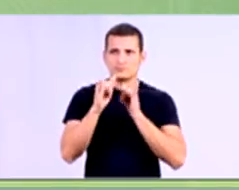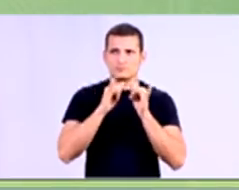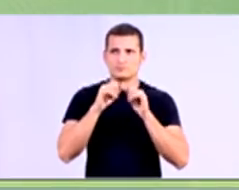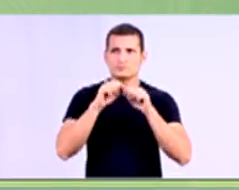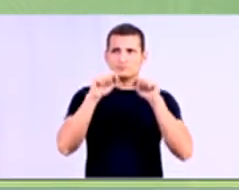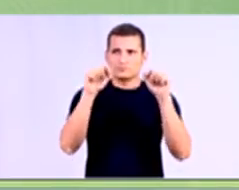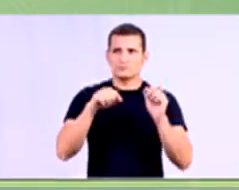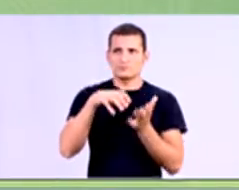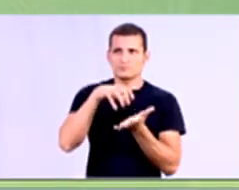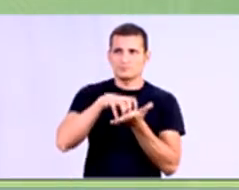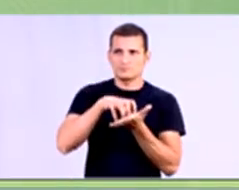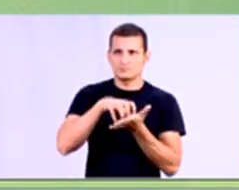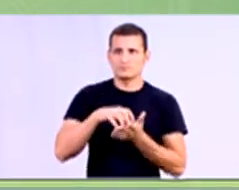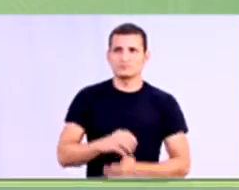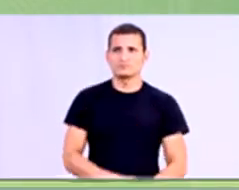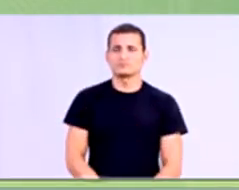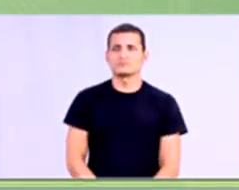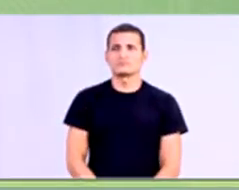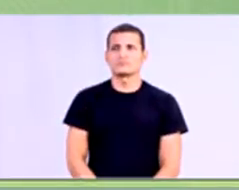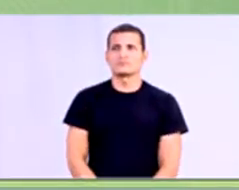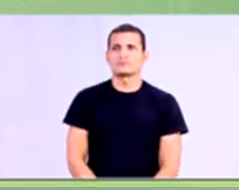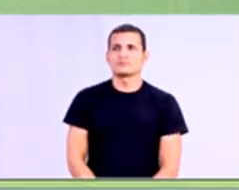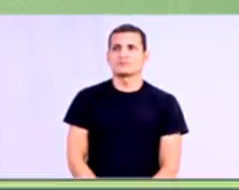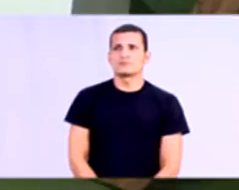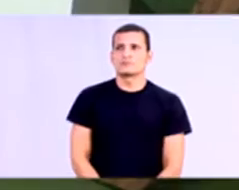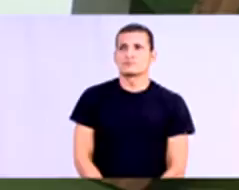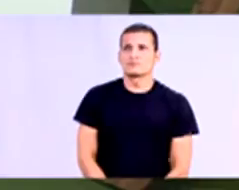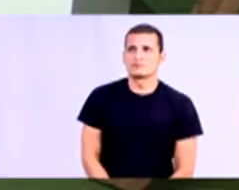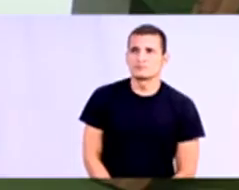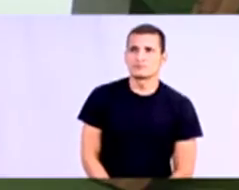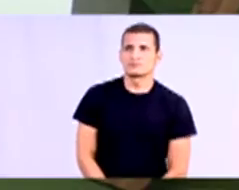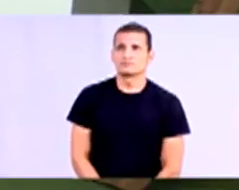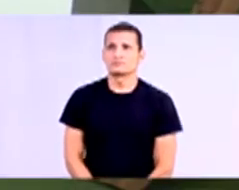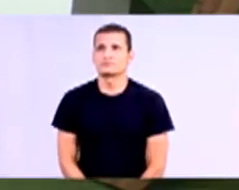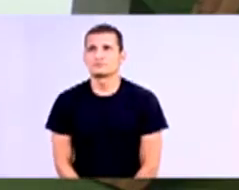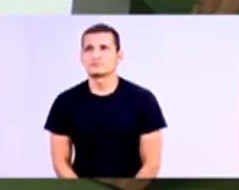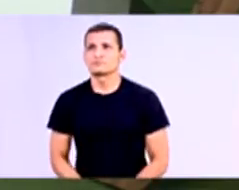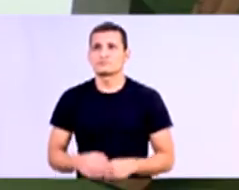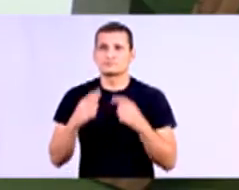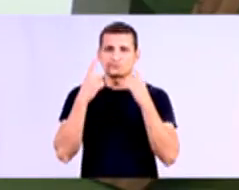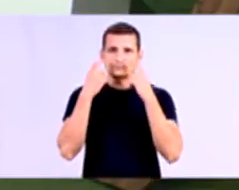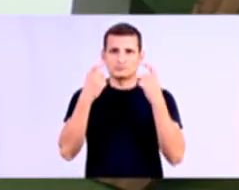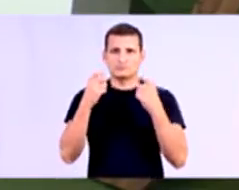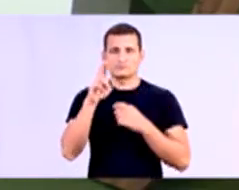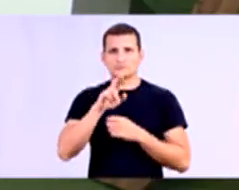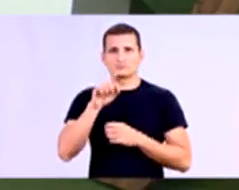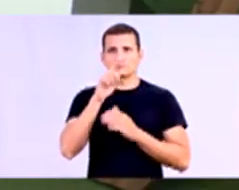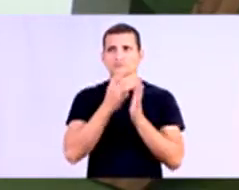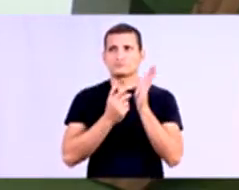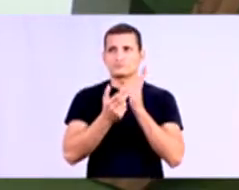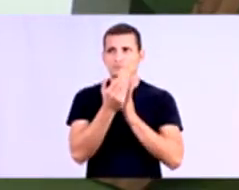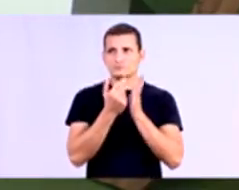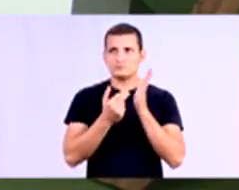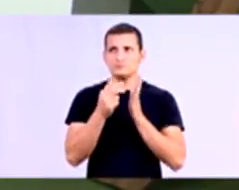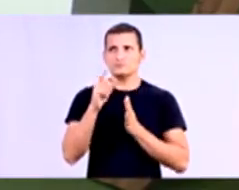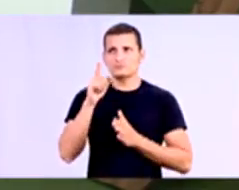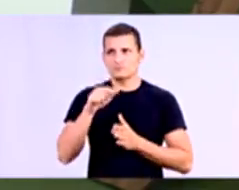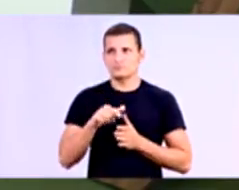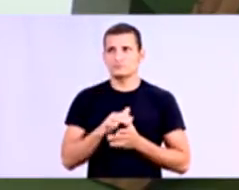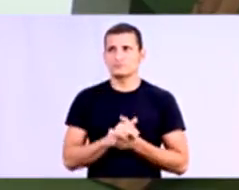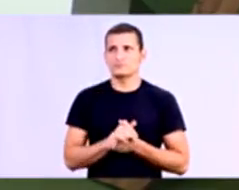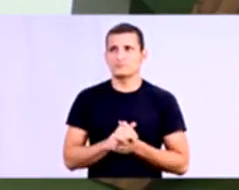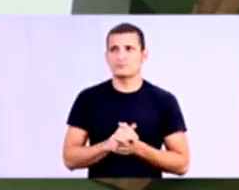sistema centralizado. Não é isso, professor Rafael? O que é interessante da utilização desses diagramas, professor, é